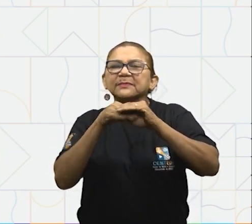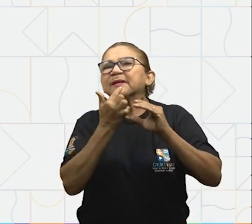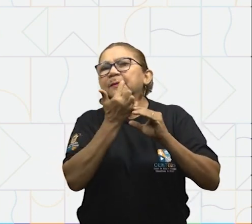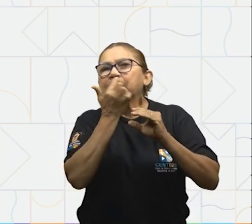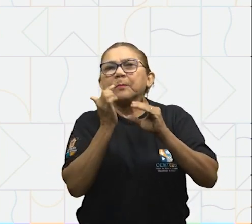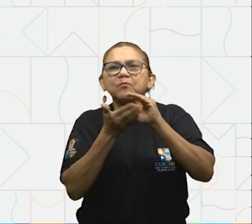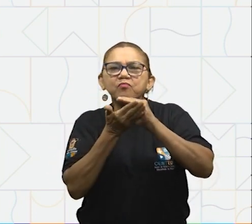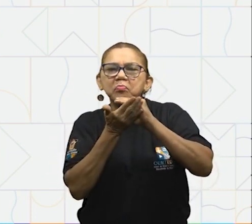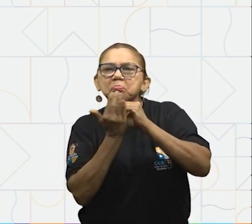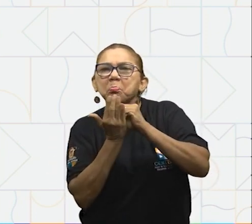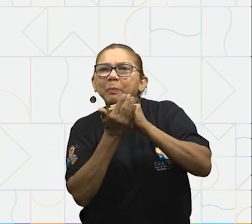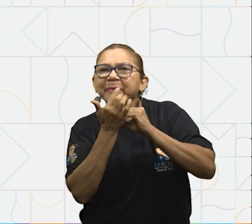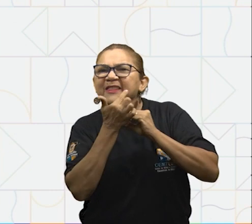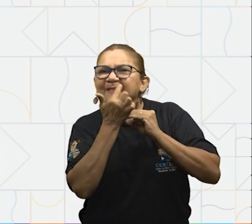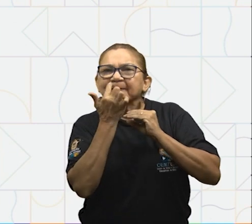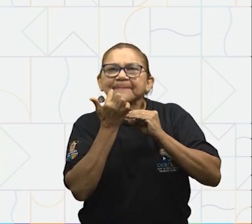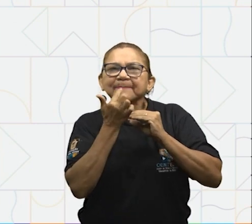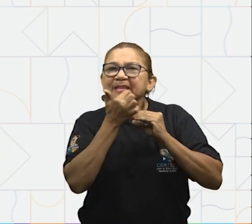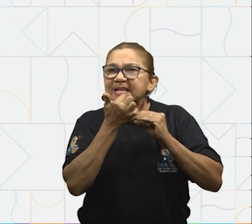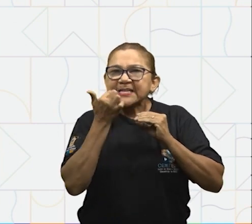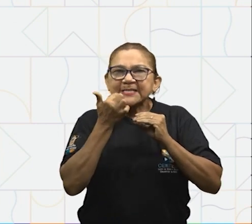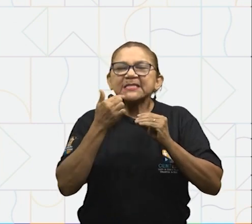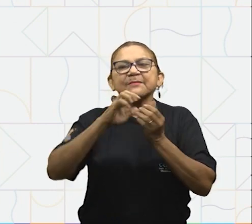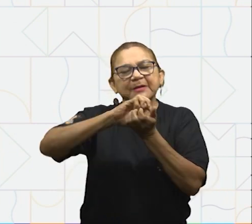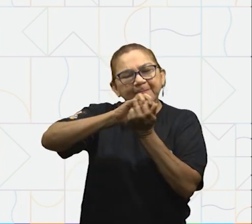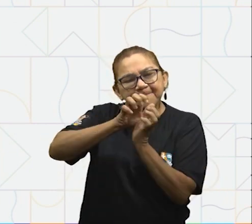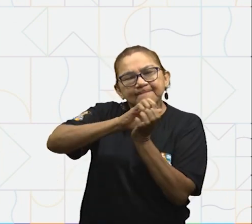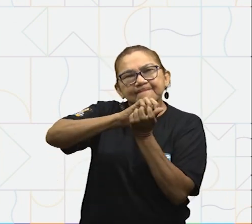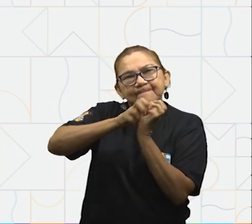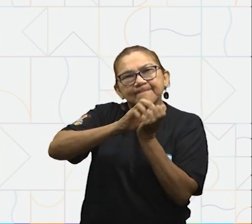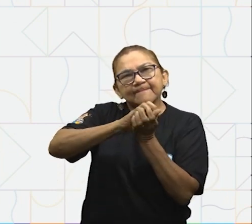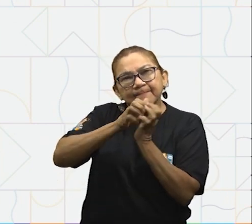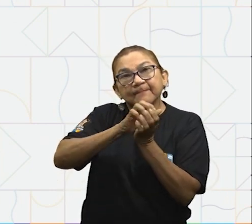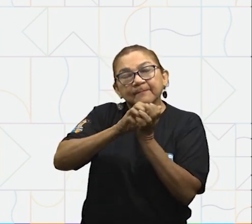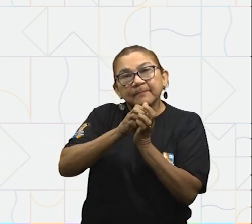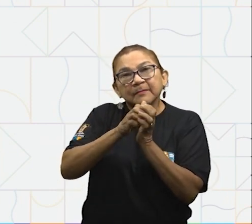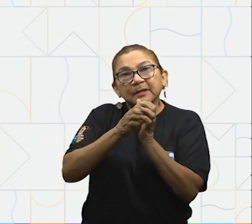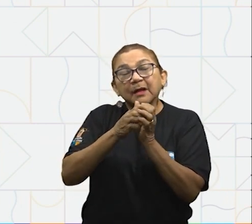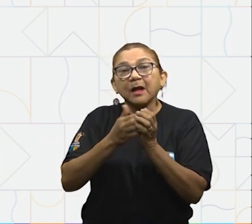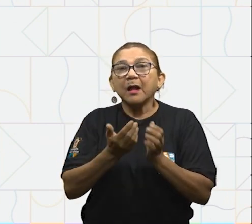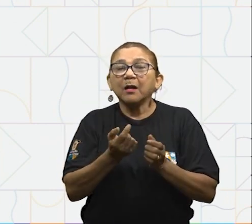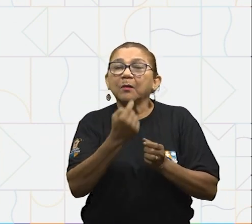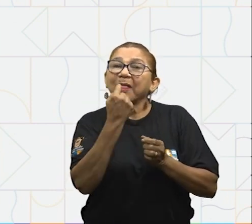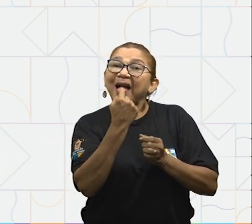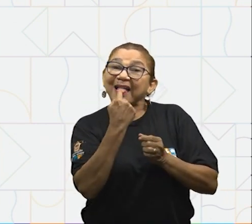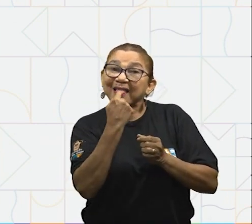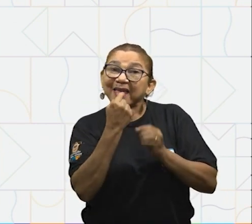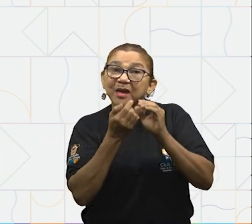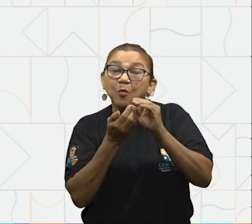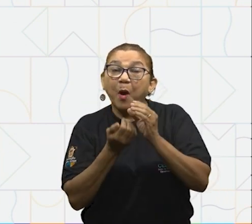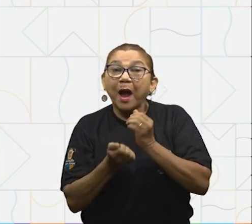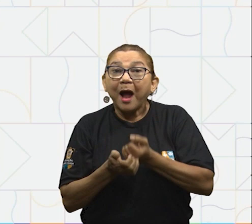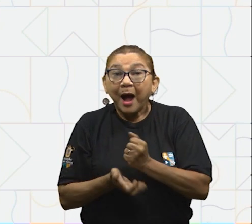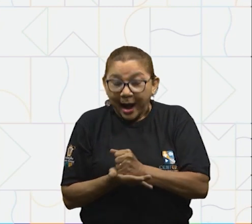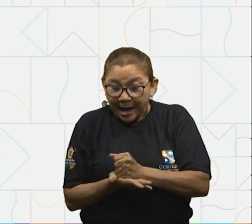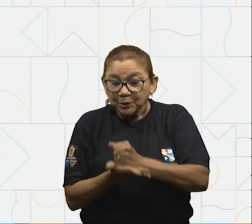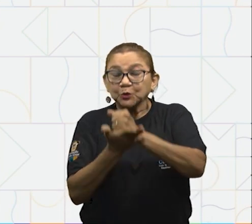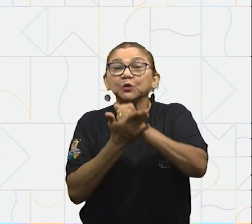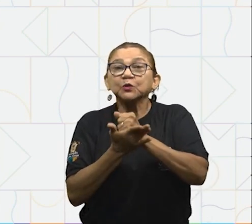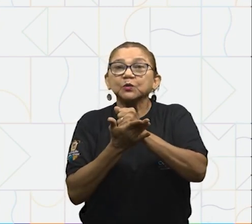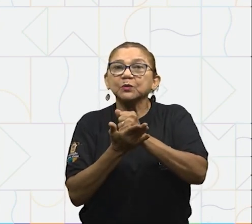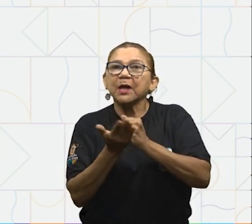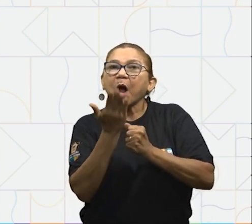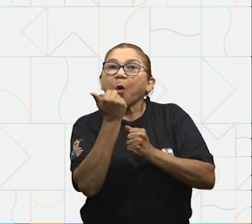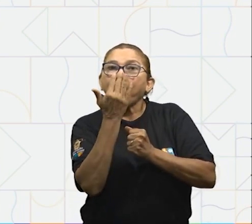dentes para que seja triturado e amassado, e em seguida a língua empurra o bolo alimentar para trás para que